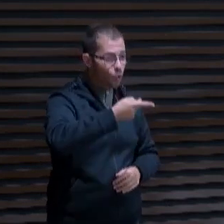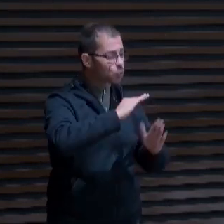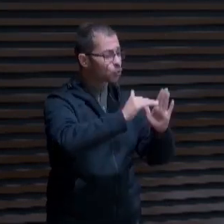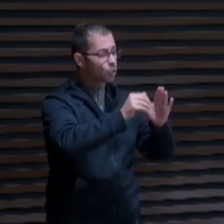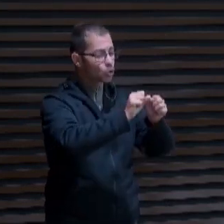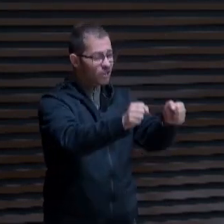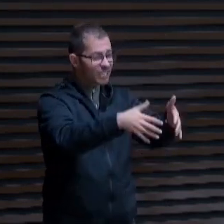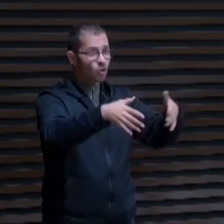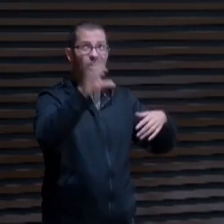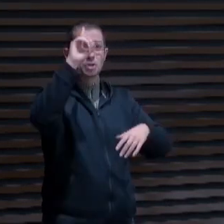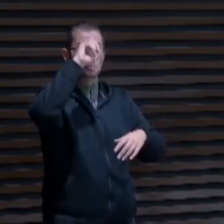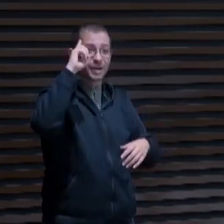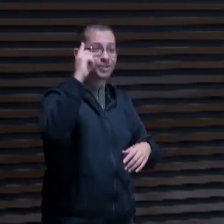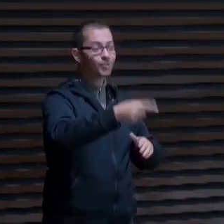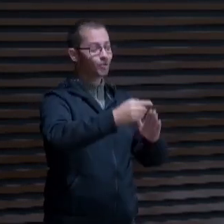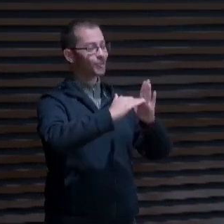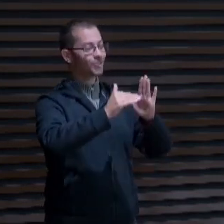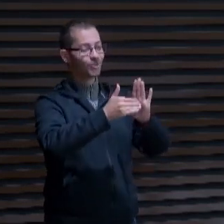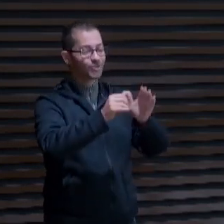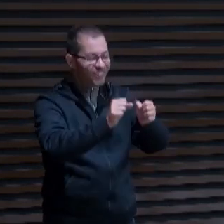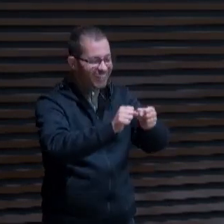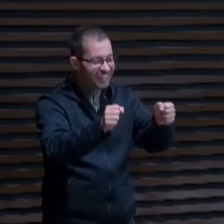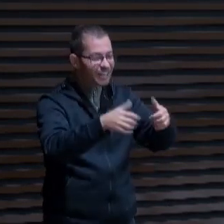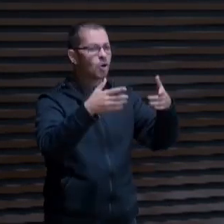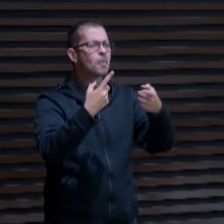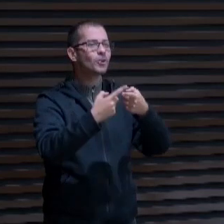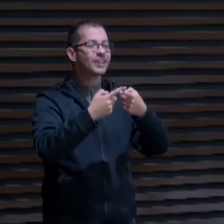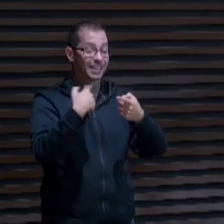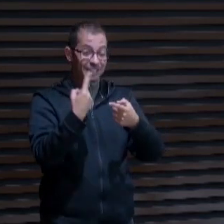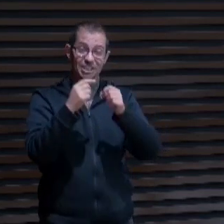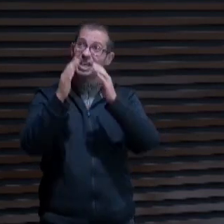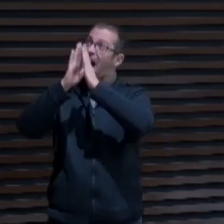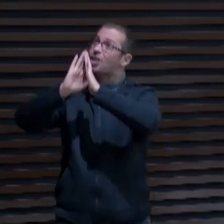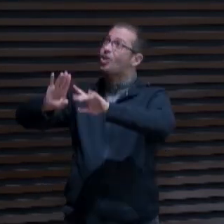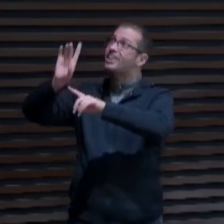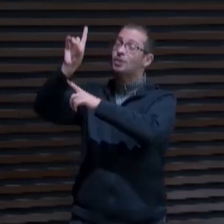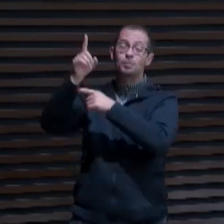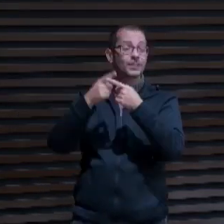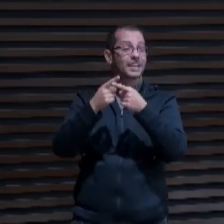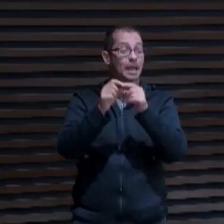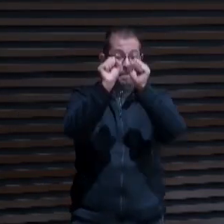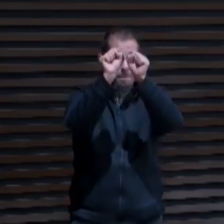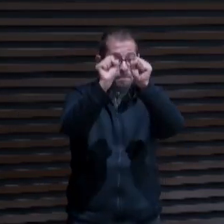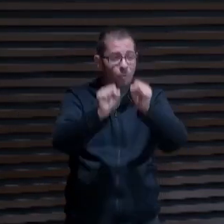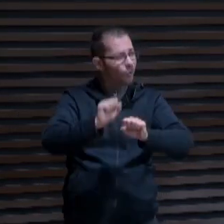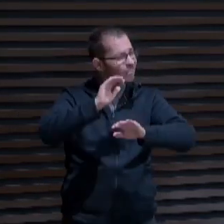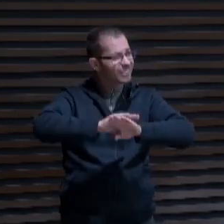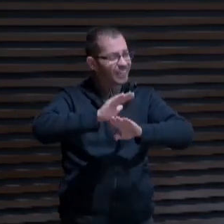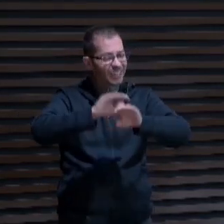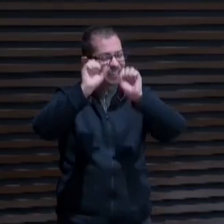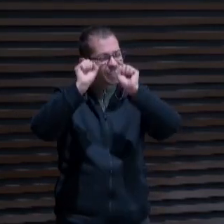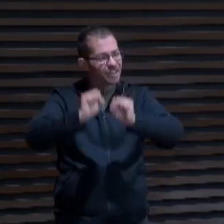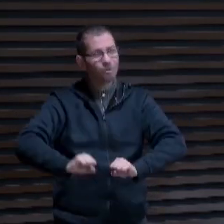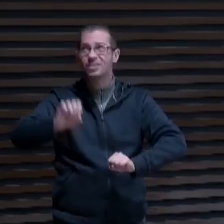existir. Por que nós adoramos esse Deus? Porque Ele é onipotente. O versículo 10 a 12 diz: o Senhor frustra os desígnios